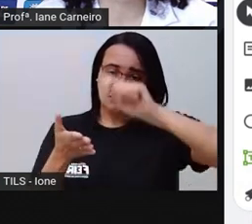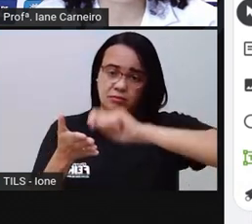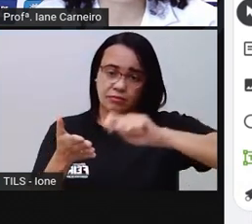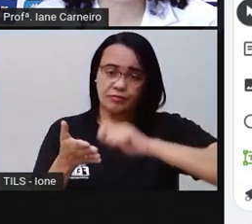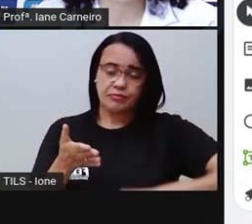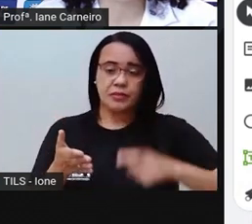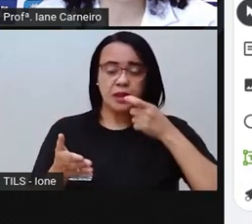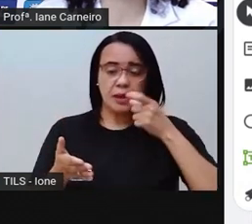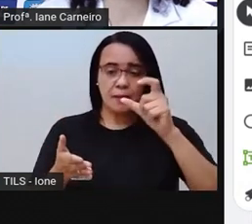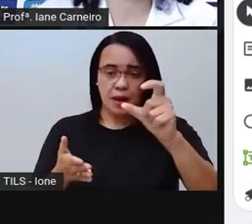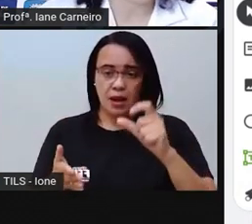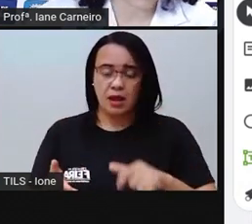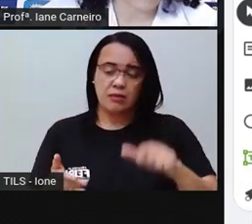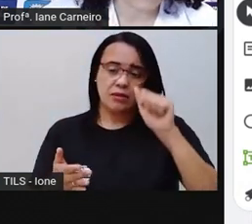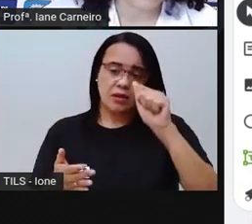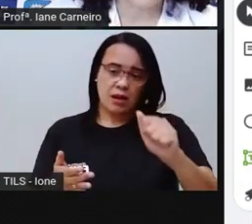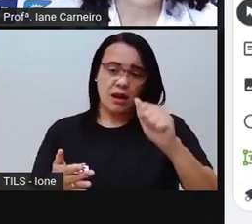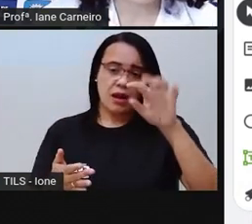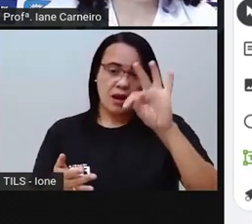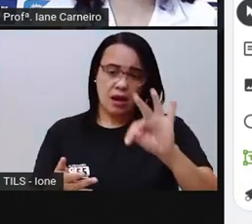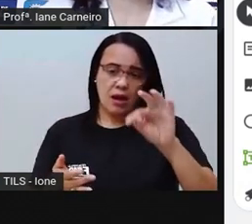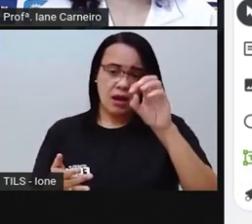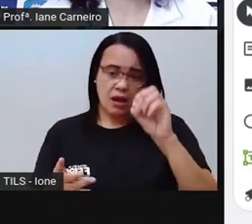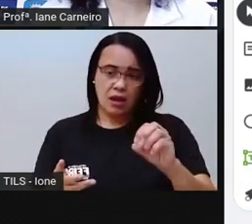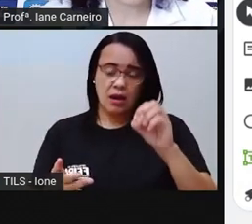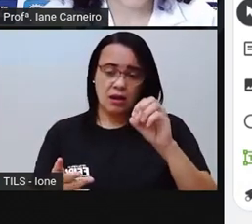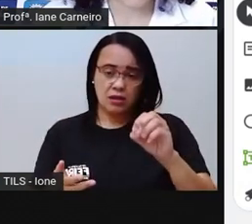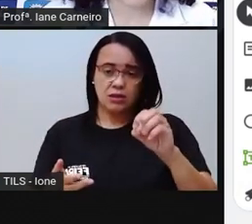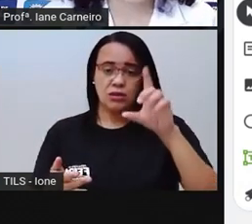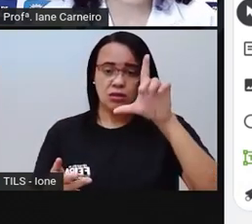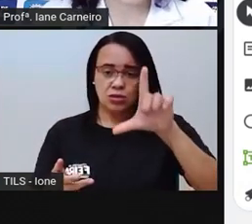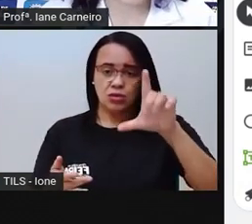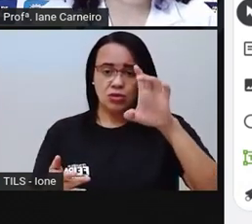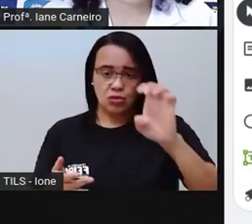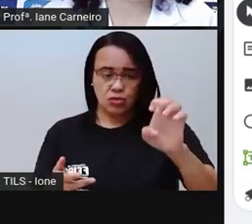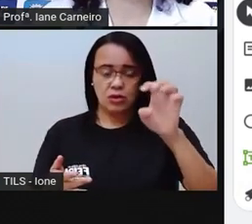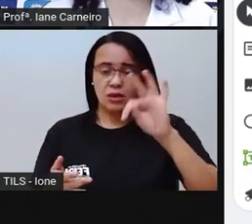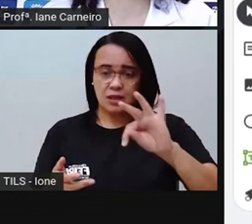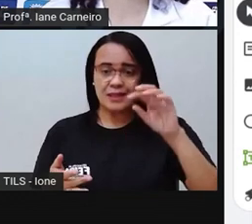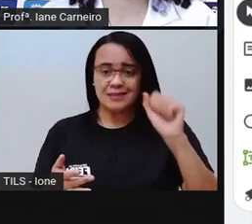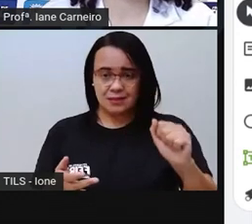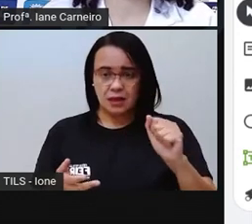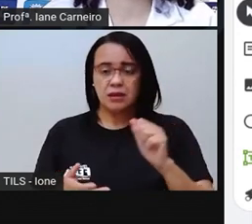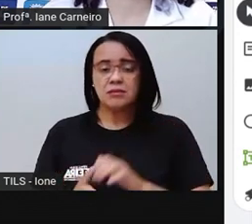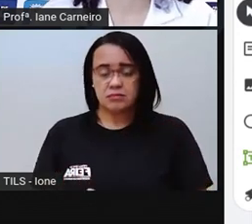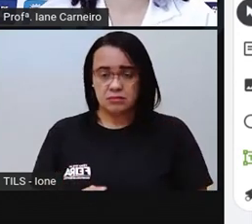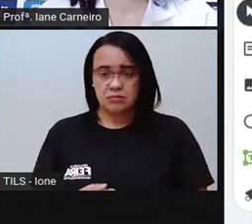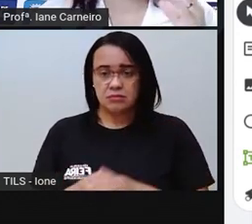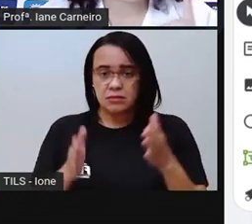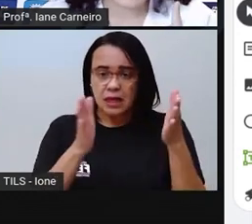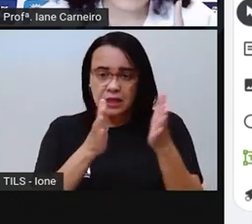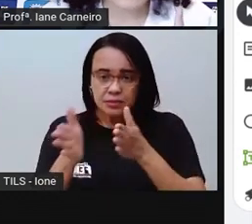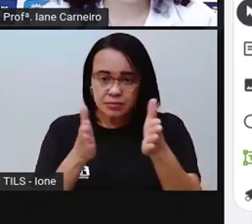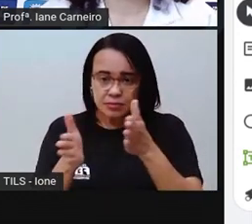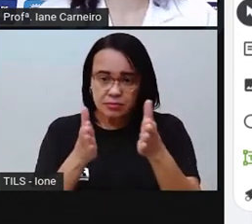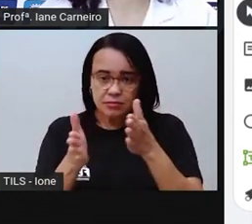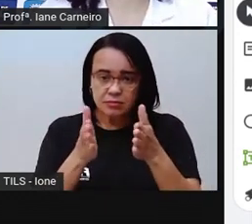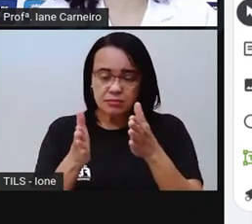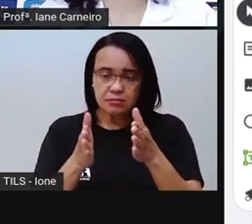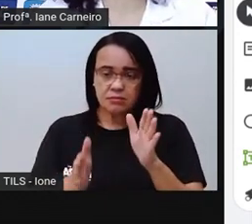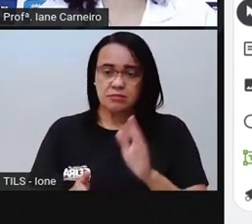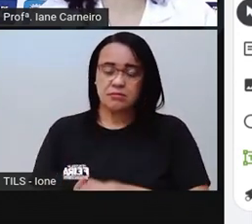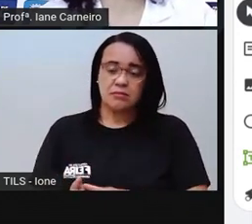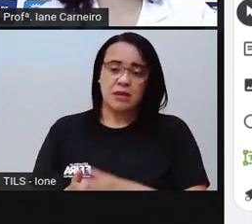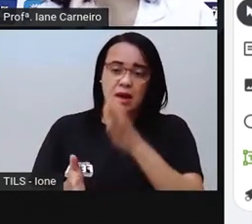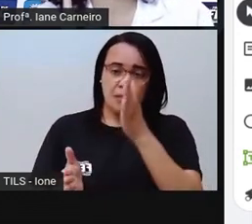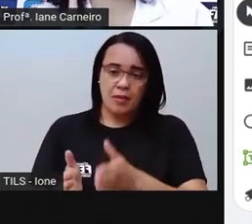prova de digitar aqui bem grandão para vocês, ó. A, ó, é separado, então vai dar um espaço. A,